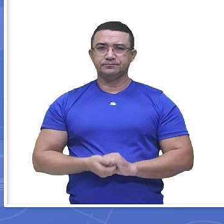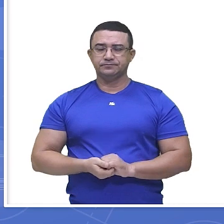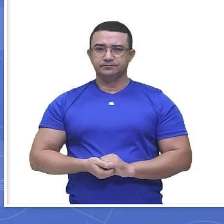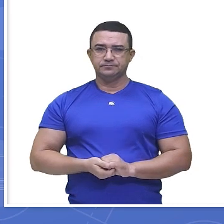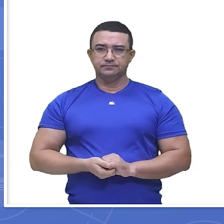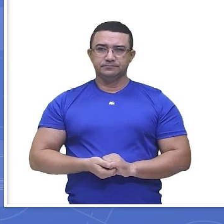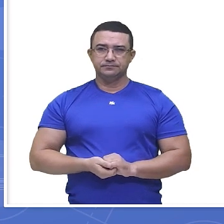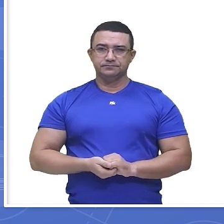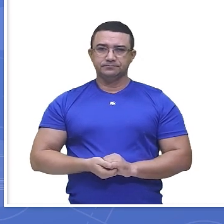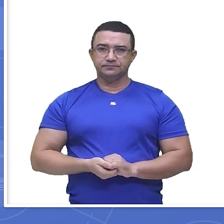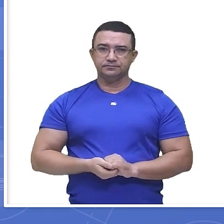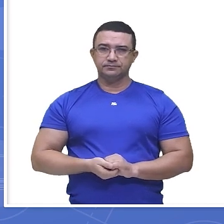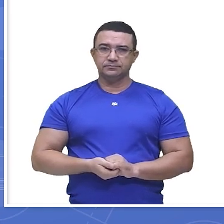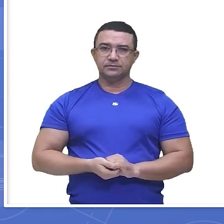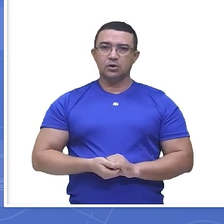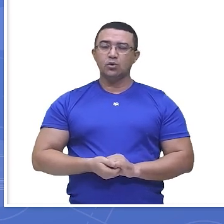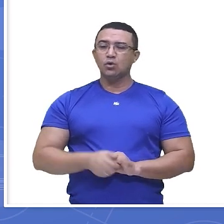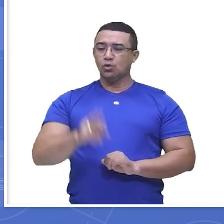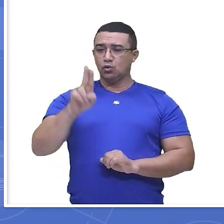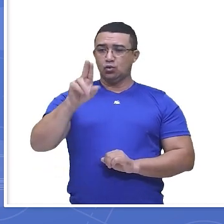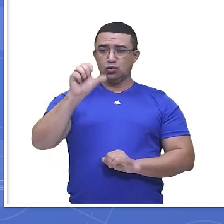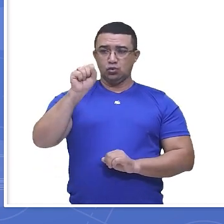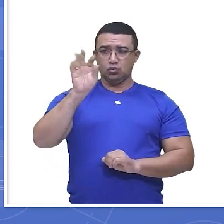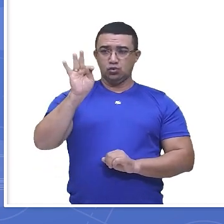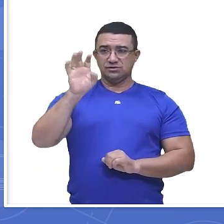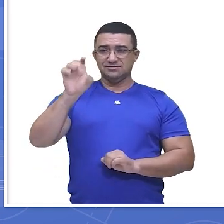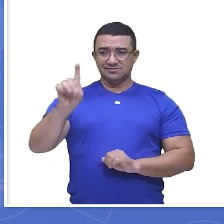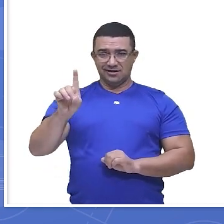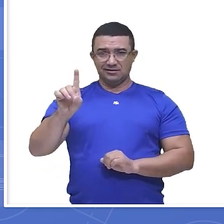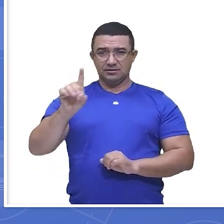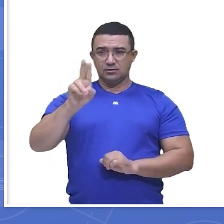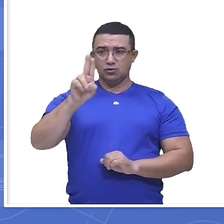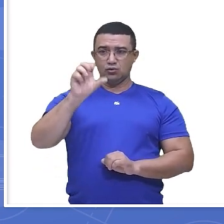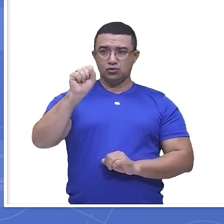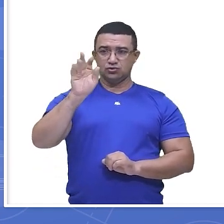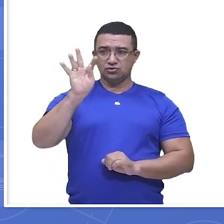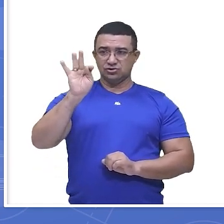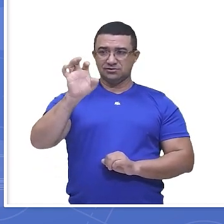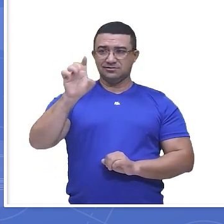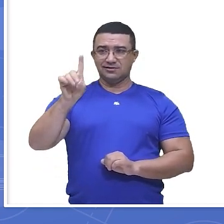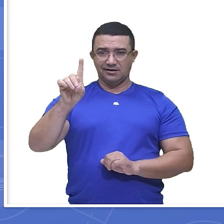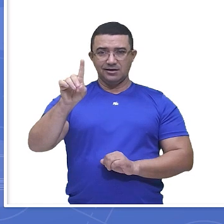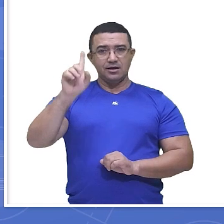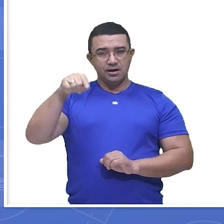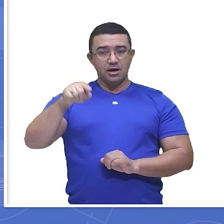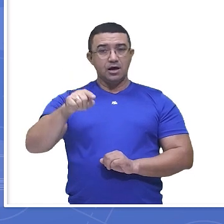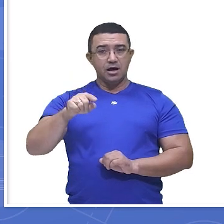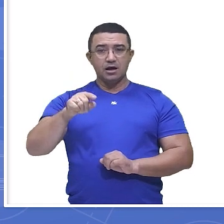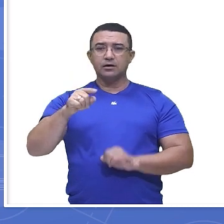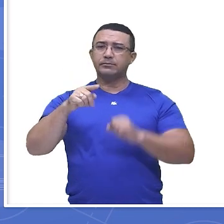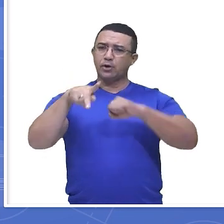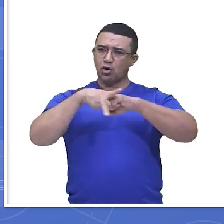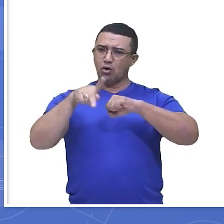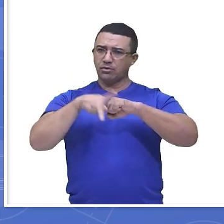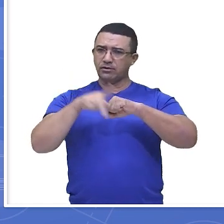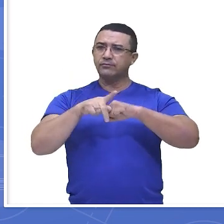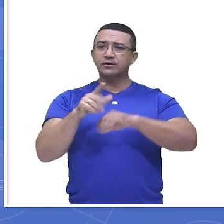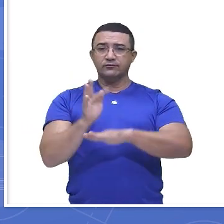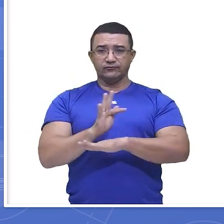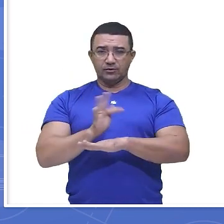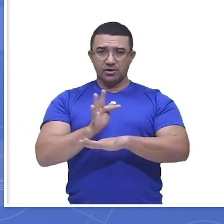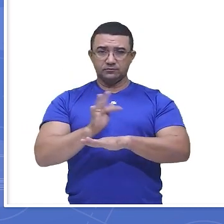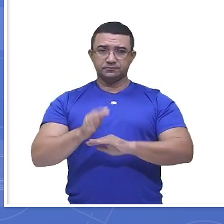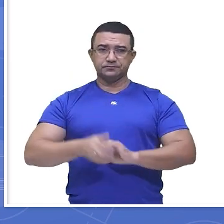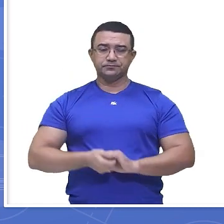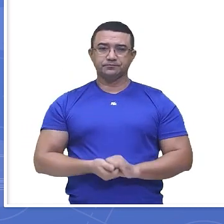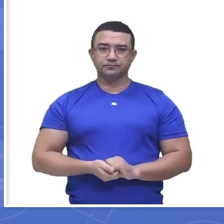verbo. Usted, o verbo se conjuga assim, tiene, enquanto que tu era tienes. Tinha a desinênciazinha lá, o S, né? Qual